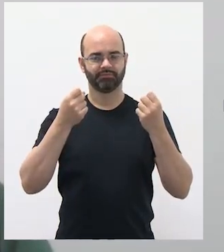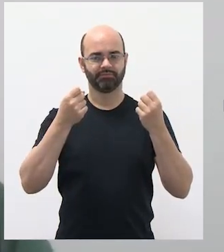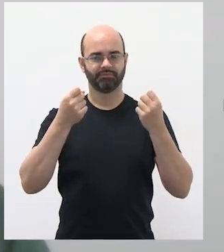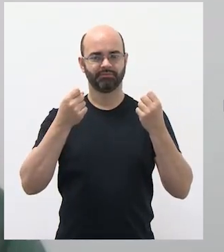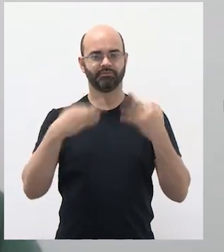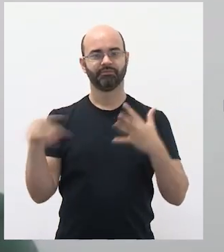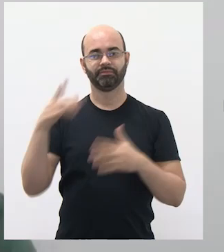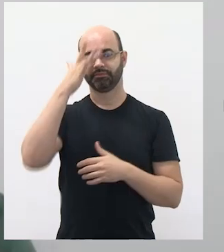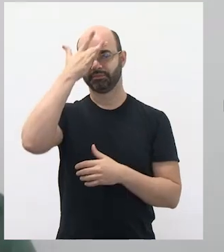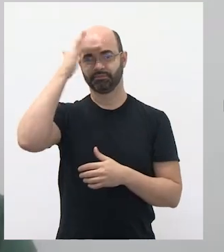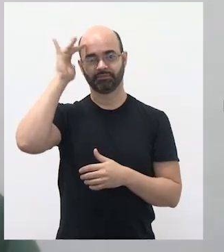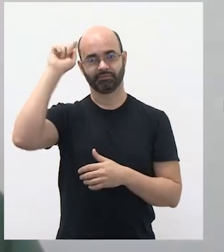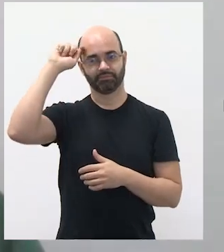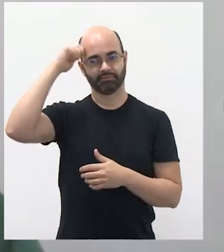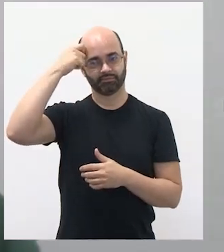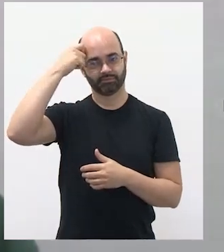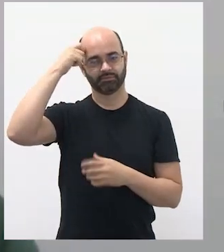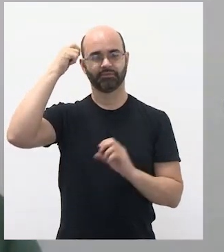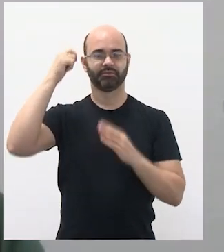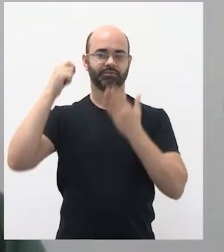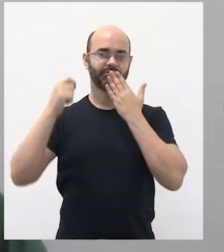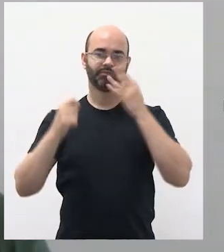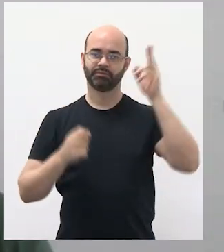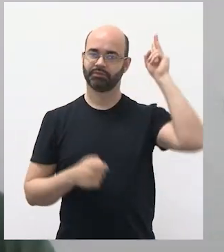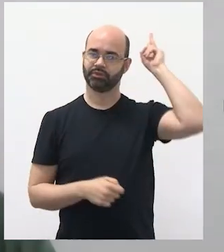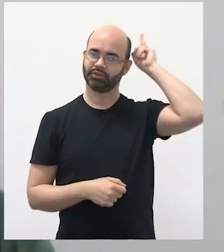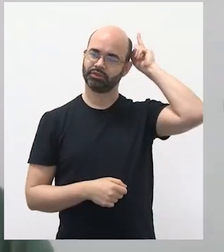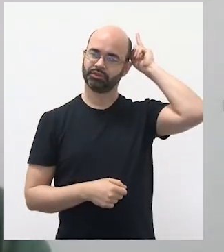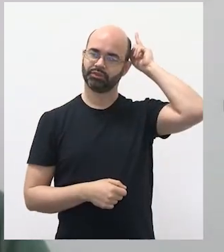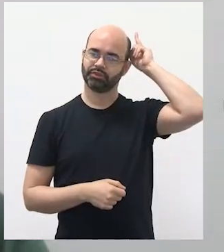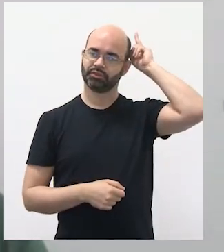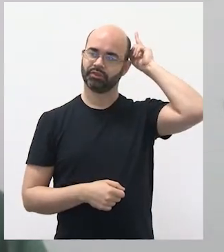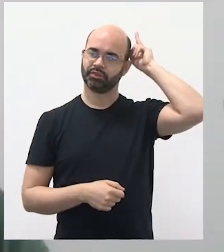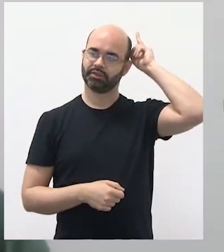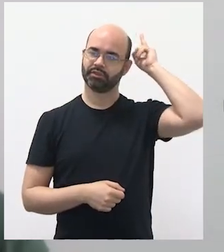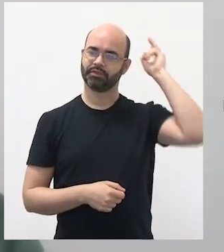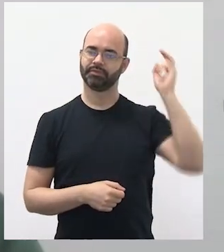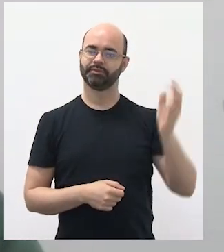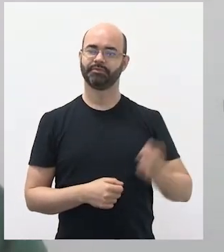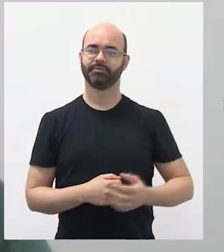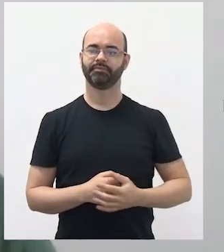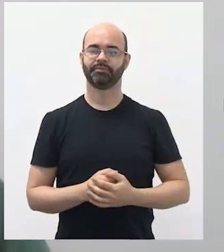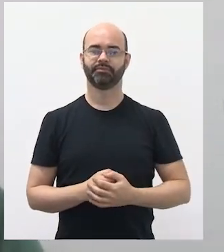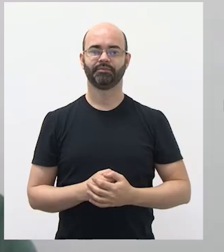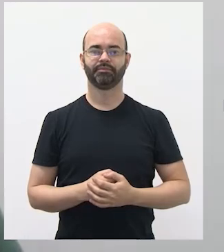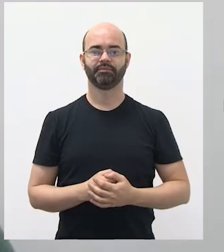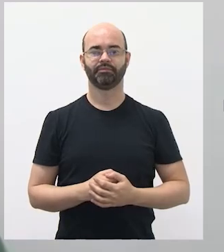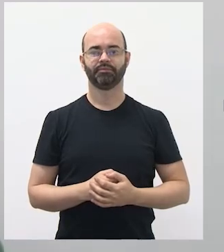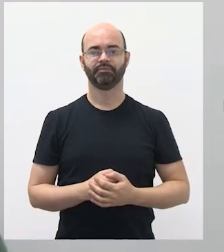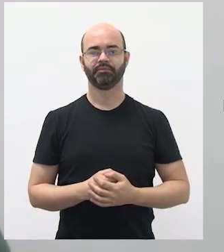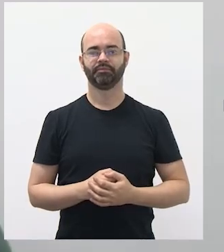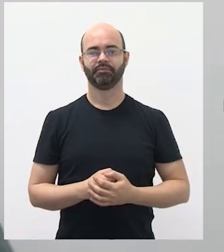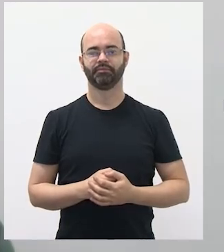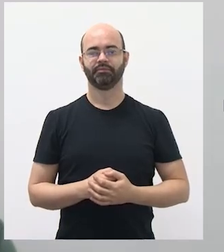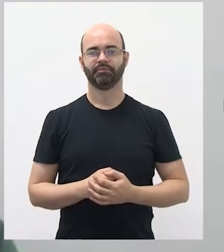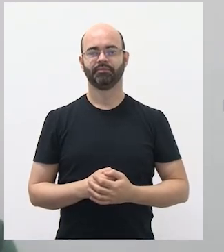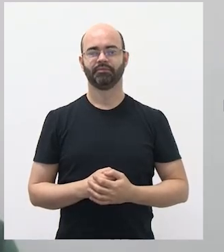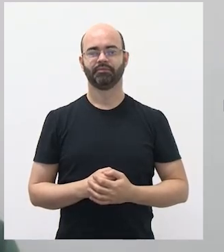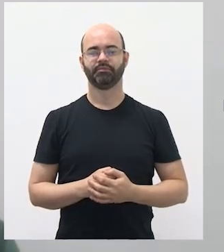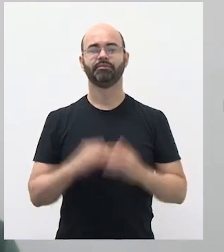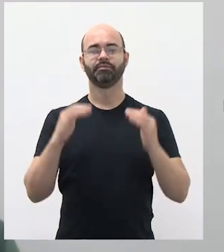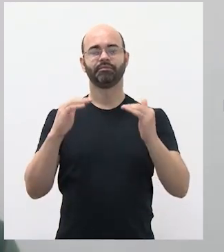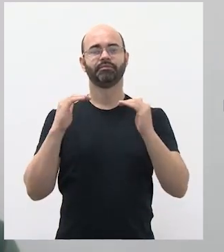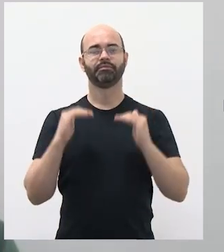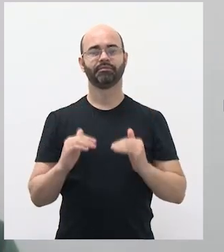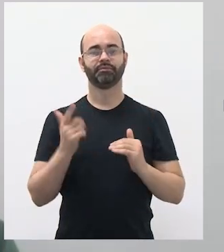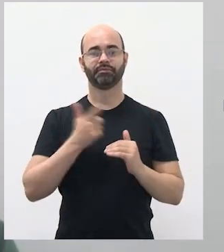dos negros, dos indígenas, em todos os aspectos aí da sua vida, né? No próximo